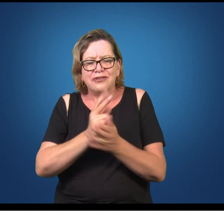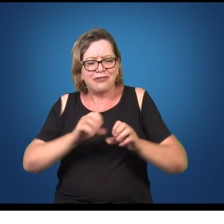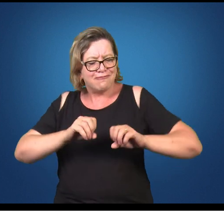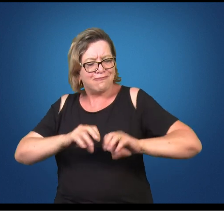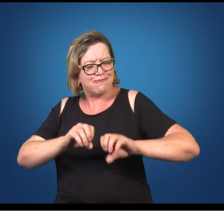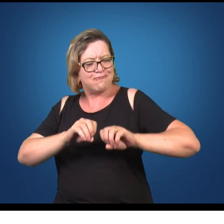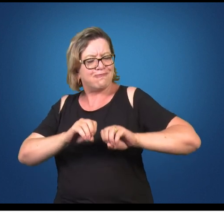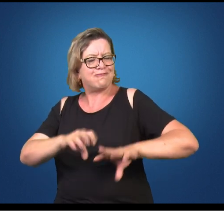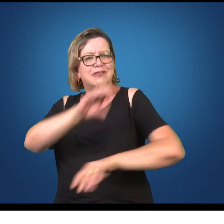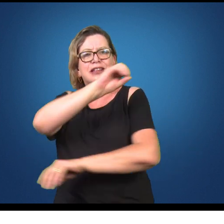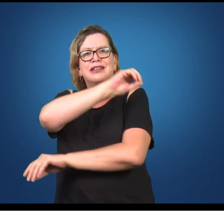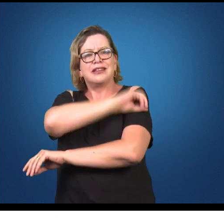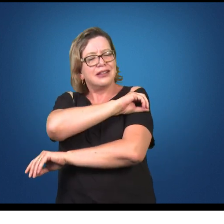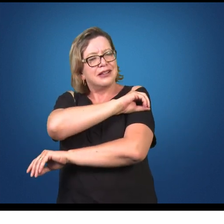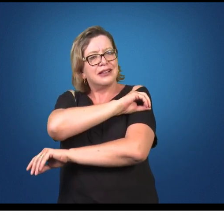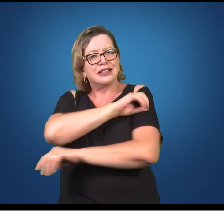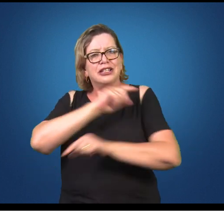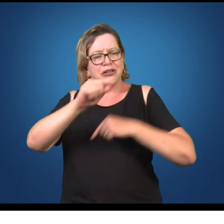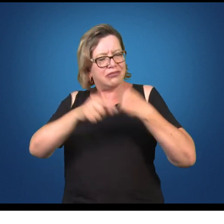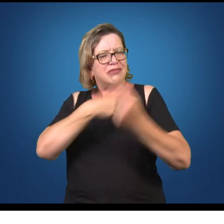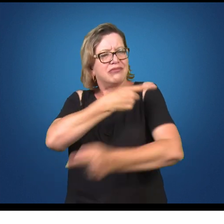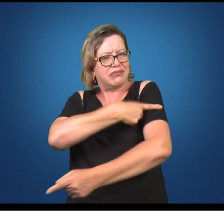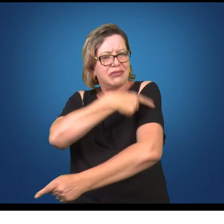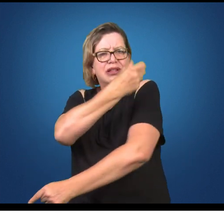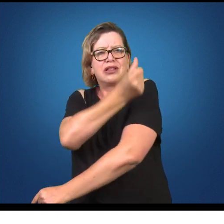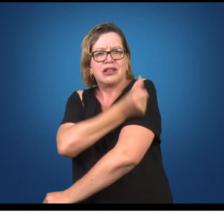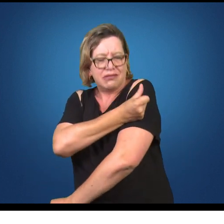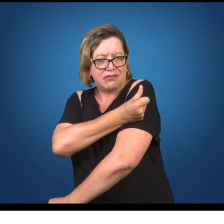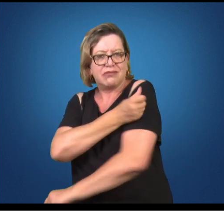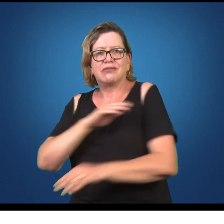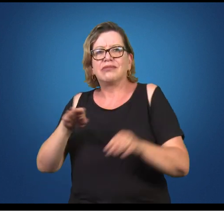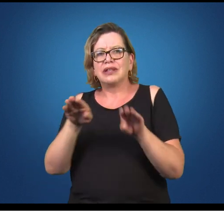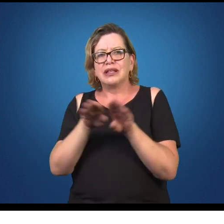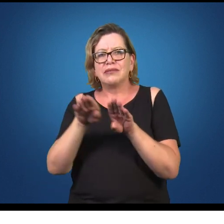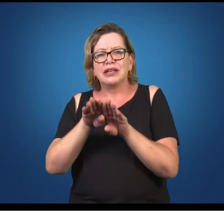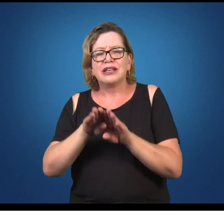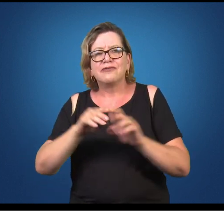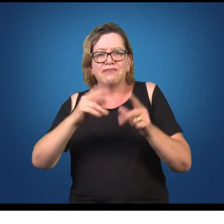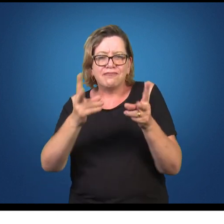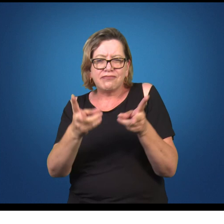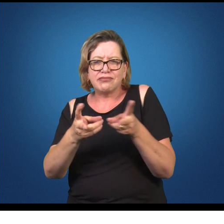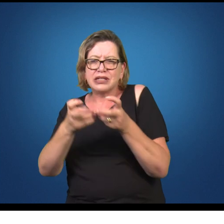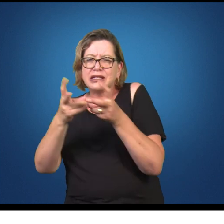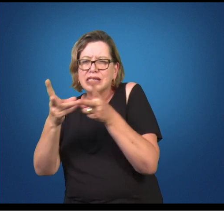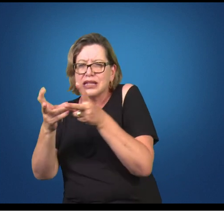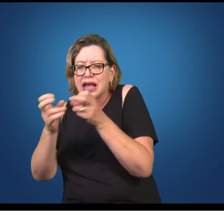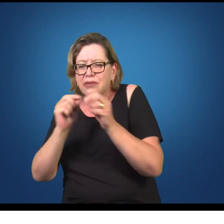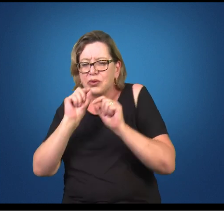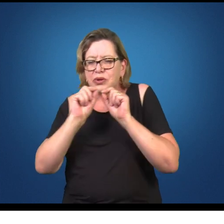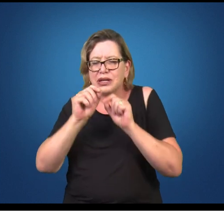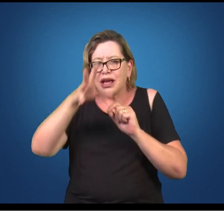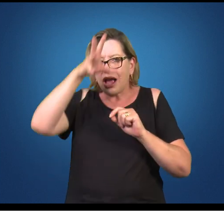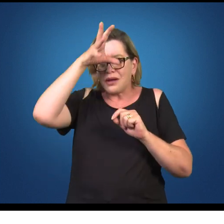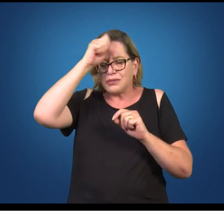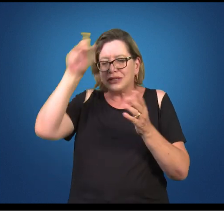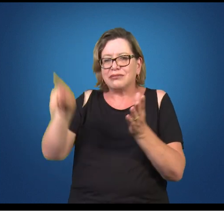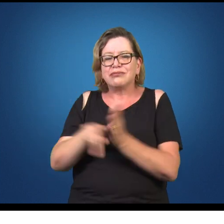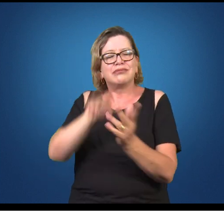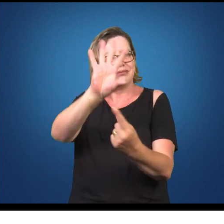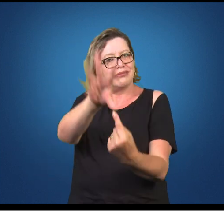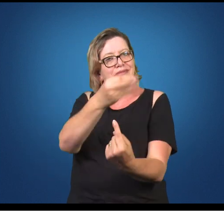educação infantil e nos anos iniciais, vê que realmente quanto mais ele aprender sobre arte, melhor.